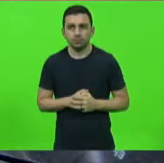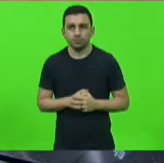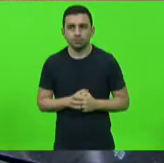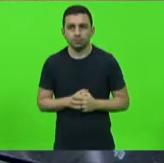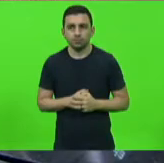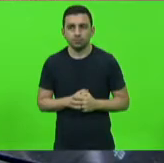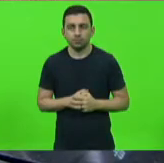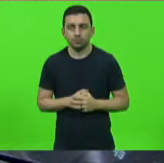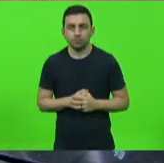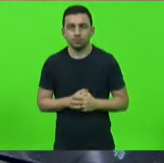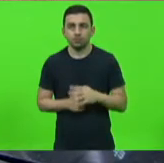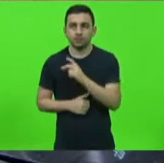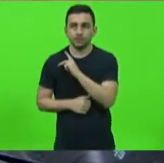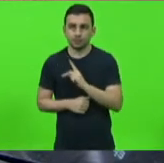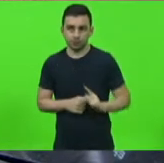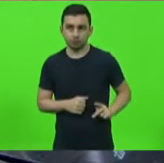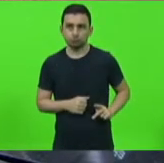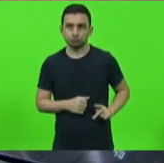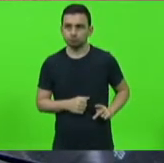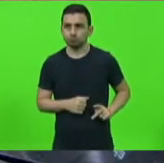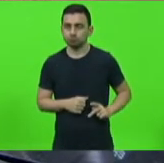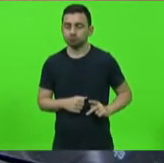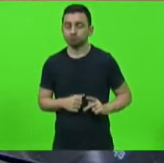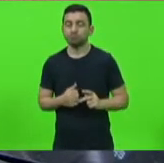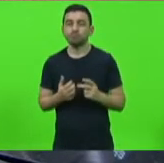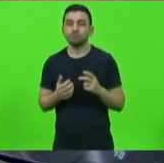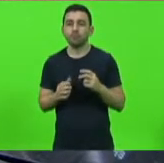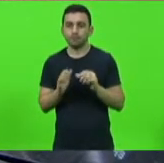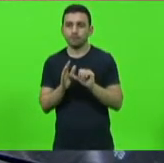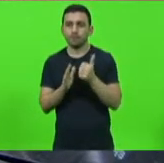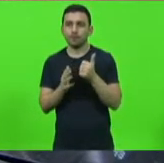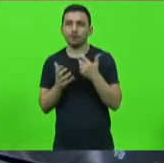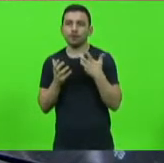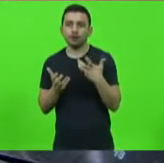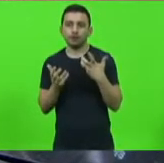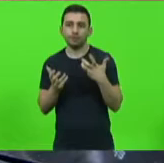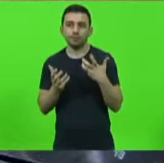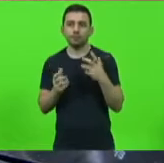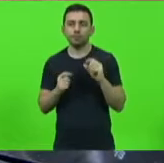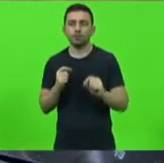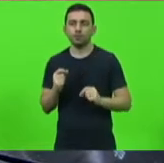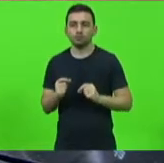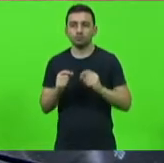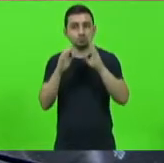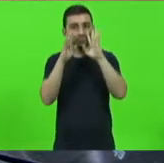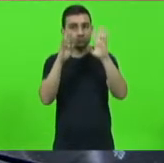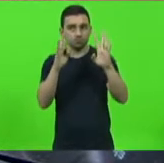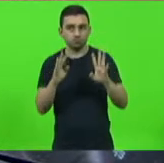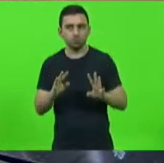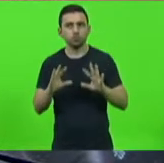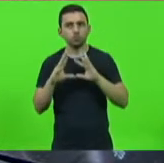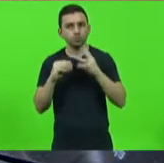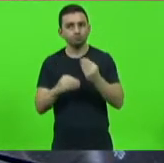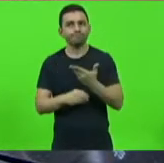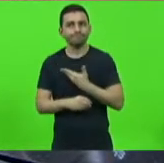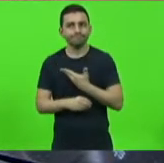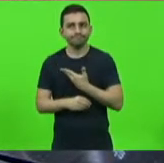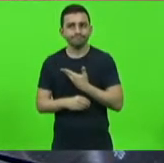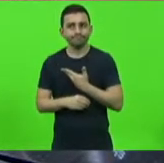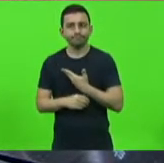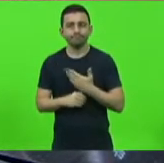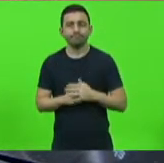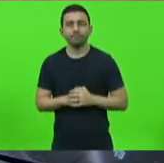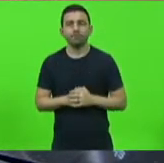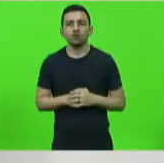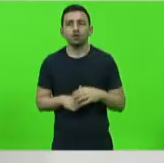Presidente, eu vi, primeiramente, queria encarecidamente pedir a atenção de todos os colegas,